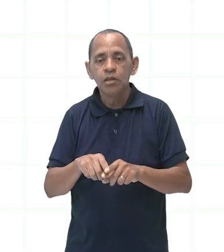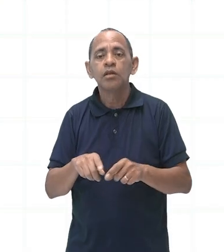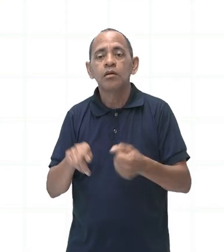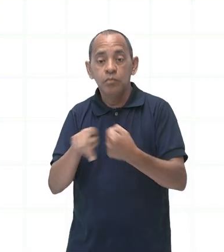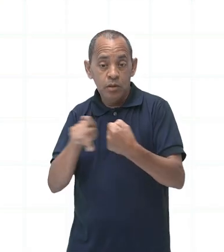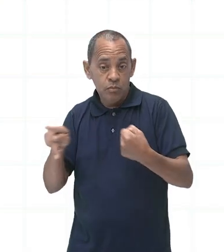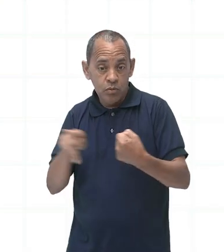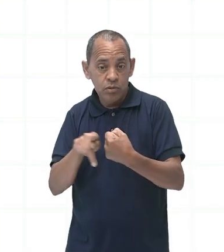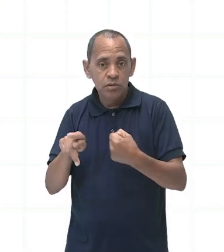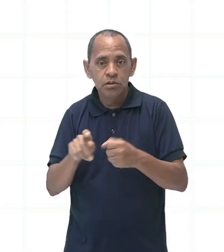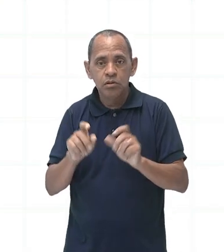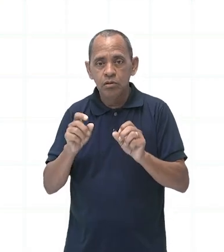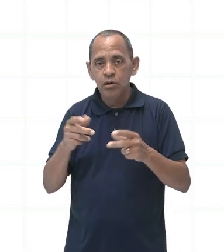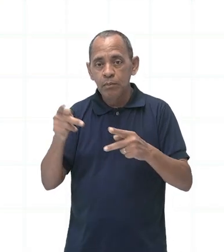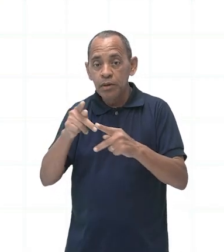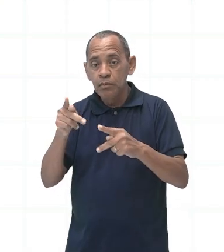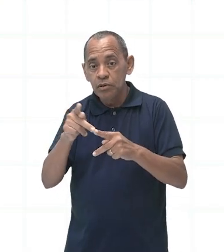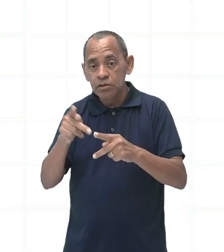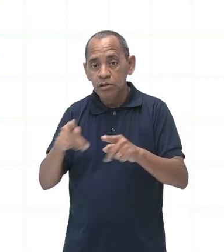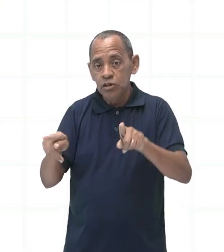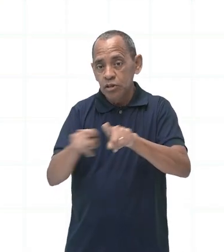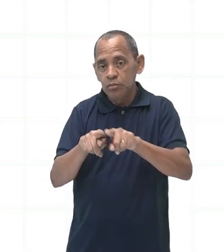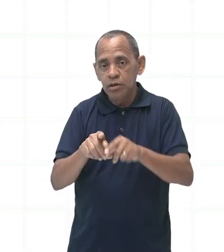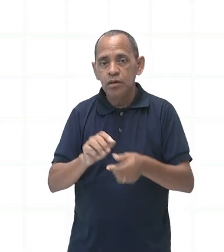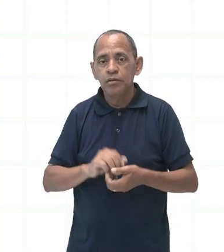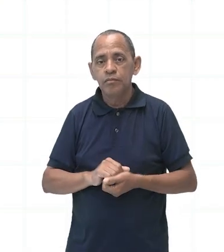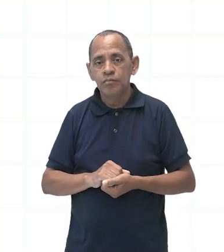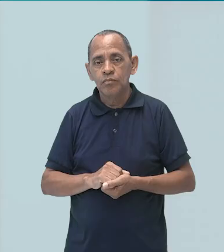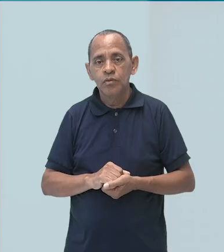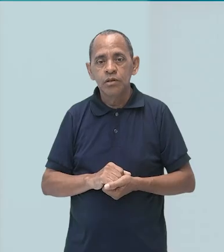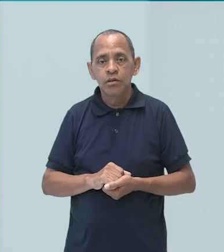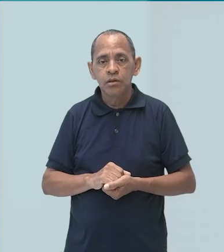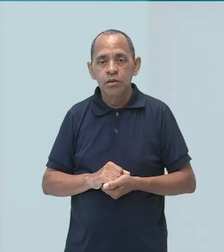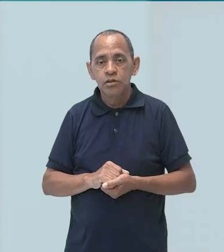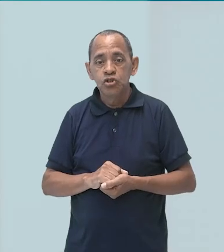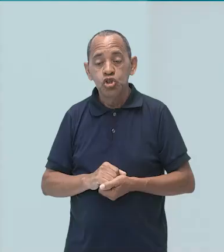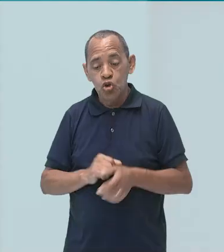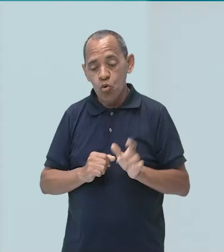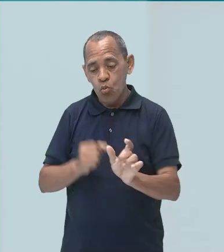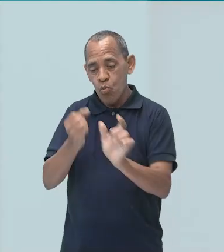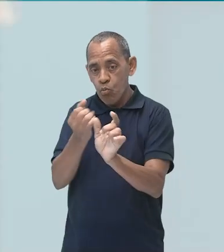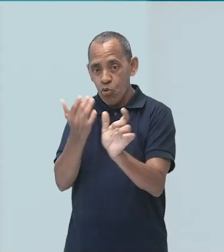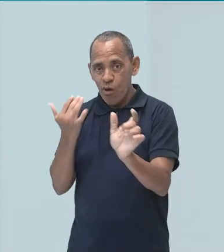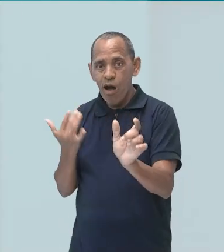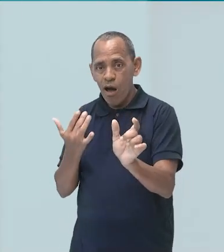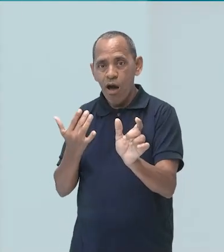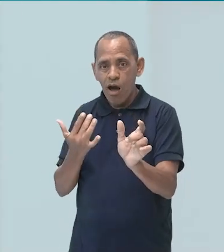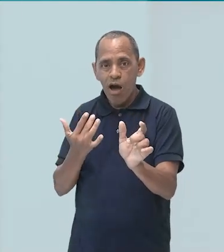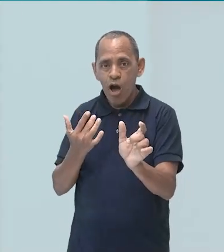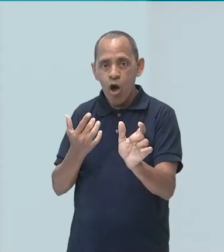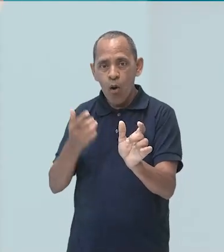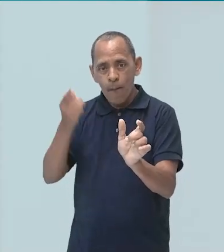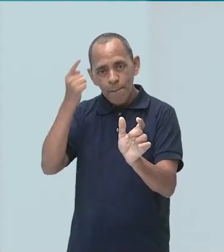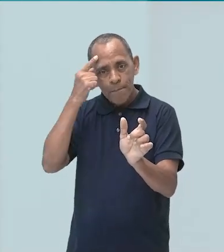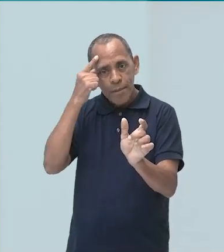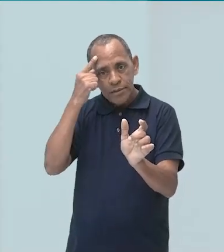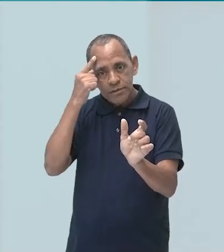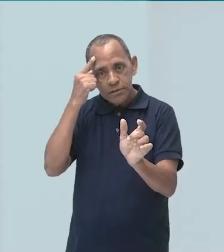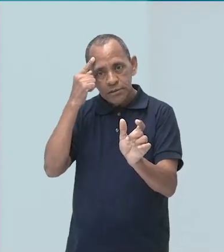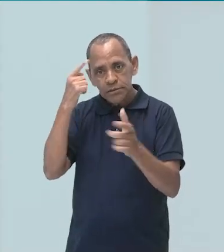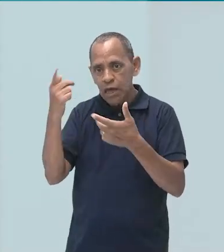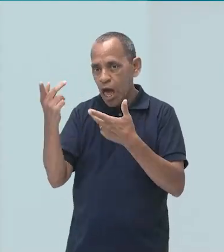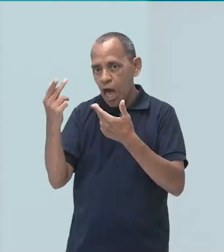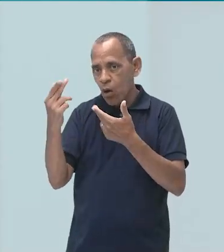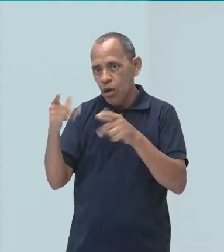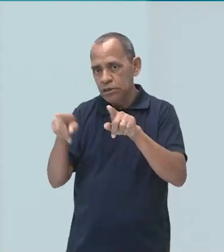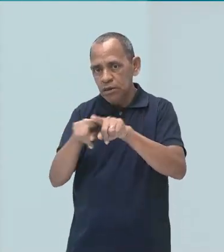pela, professora, ora, é a preposição por mais o artigo a, pela, né? E se for no plural, o raciocínio é o